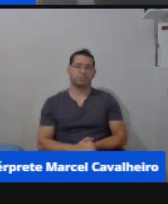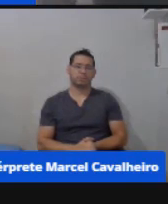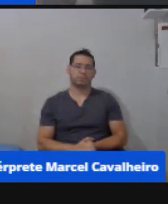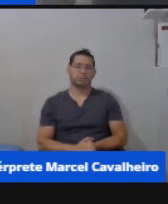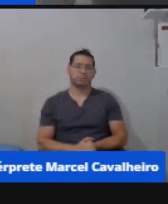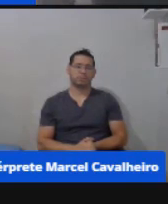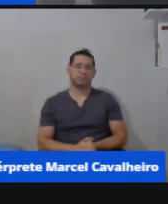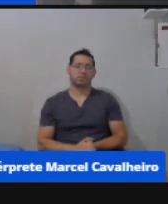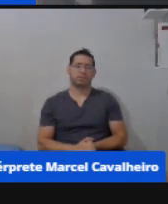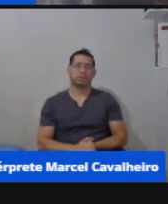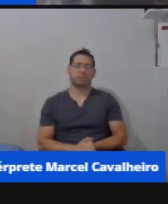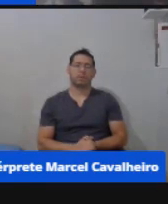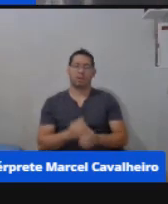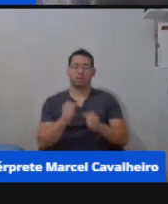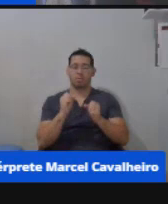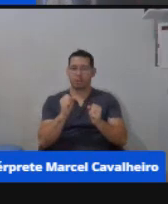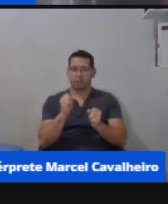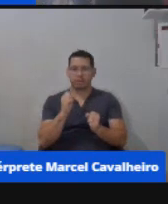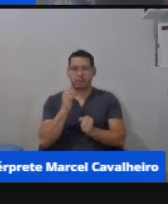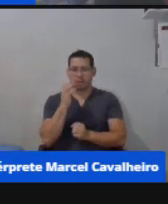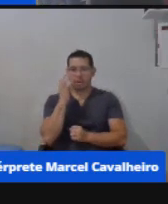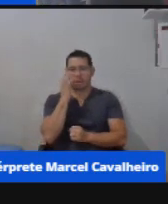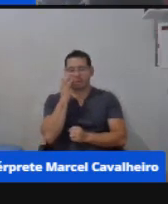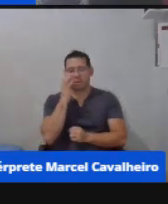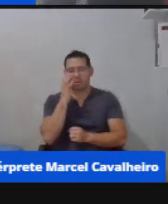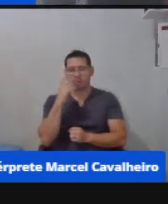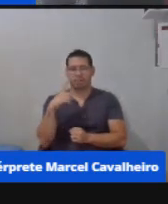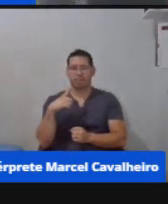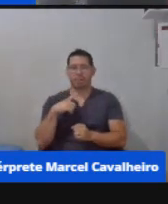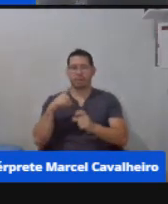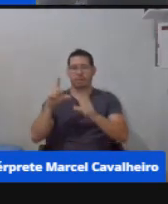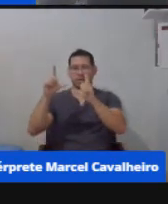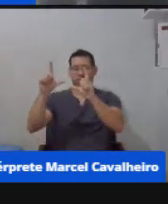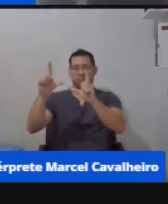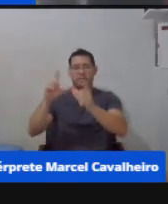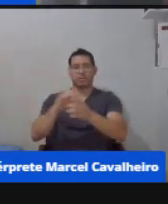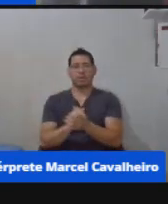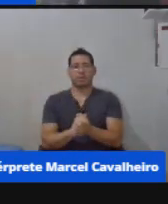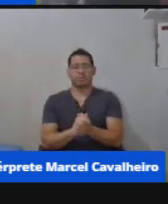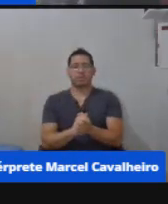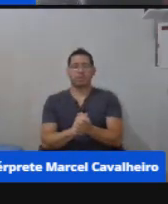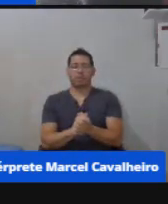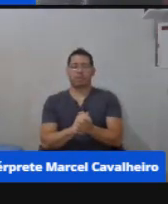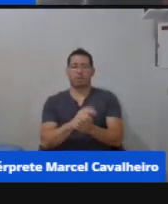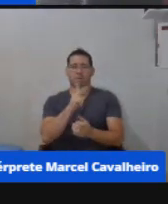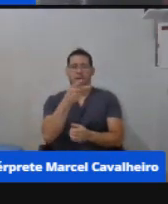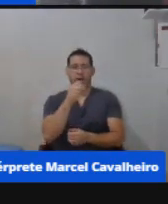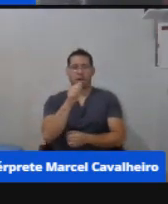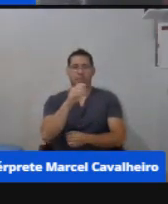a gente pode reparar que tem ali um destaque, né? A habilidade do código alfanumérico